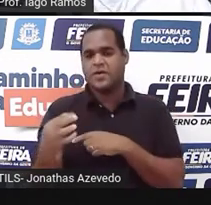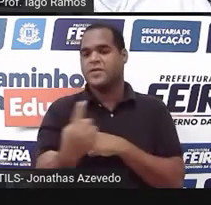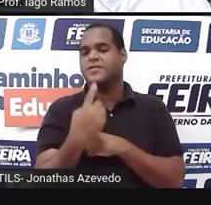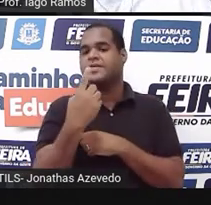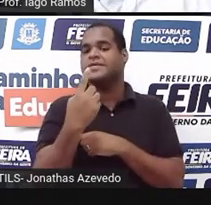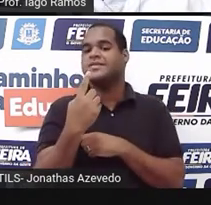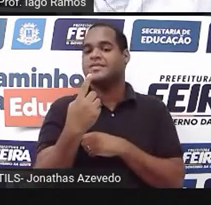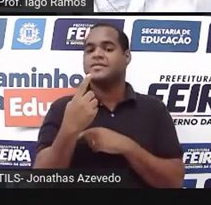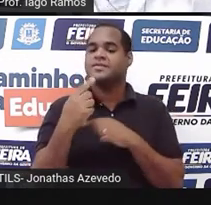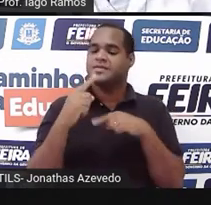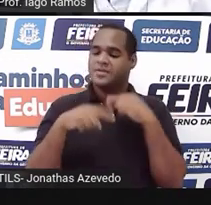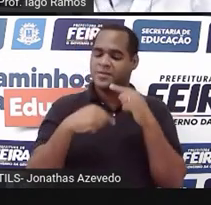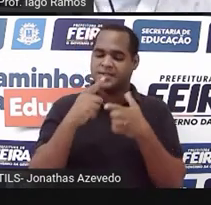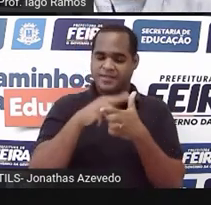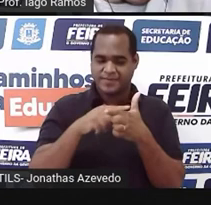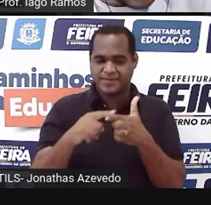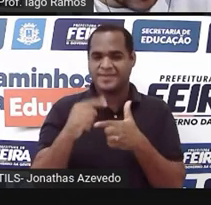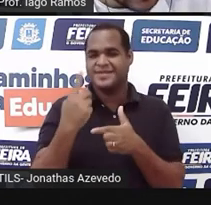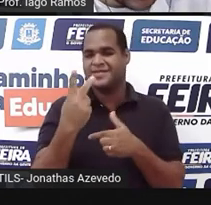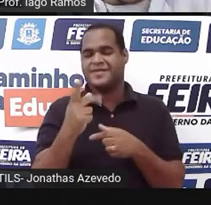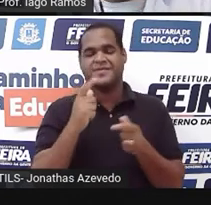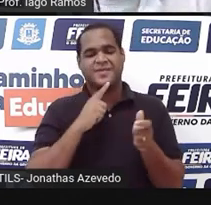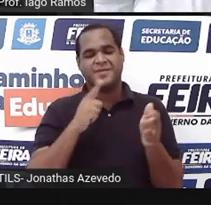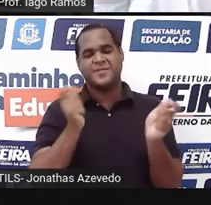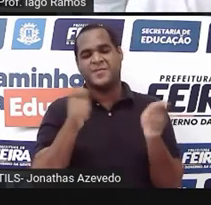dividir por dois